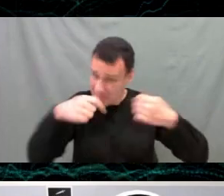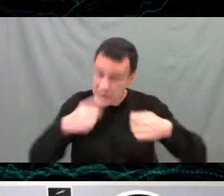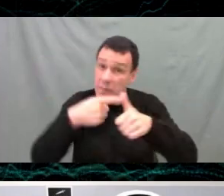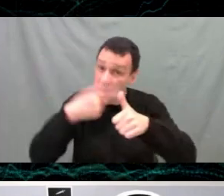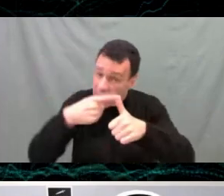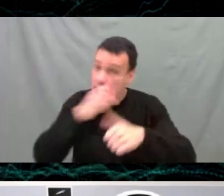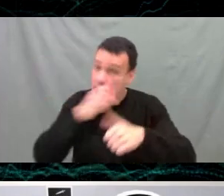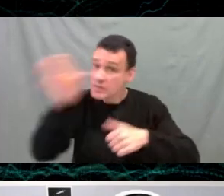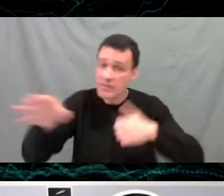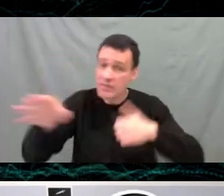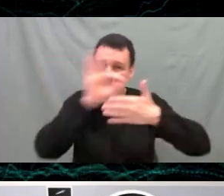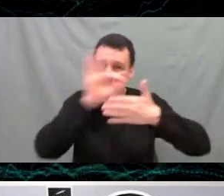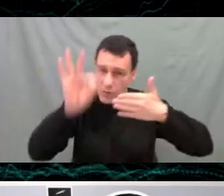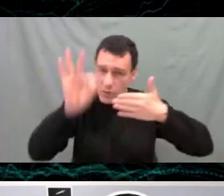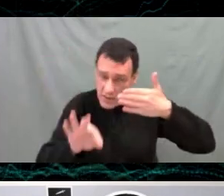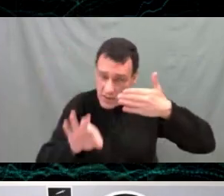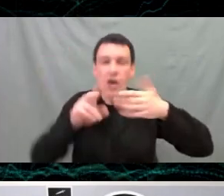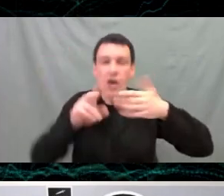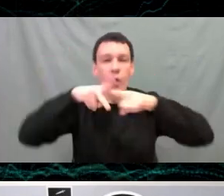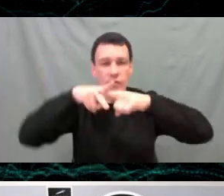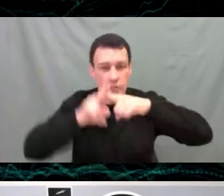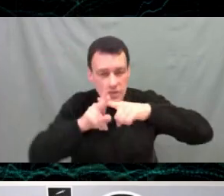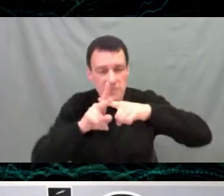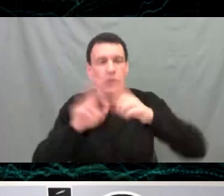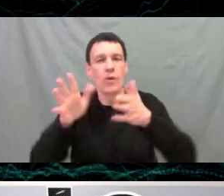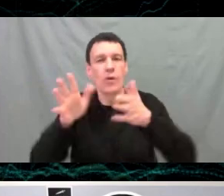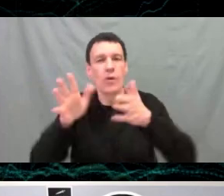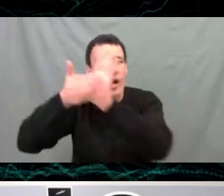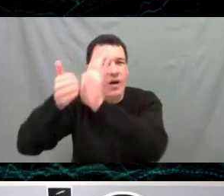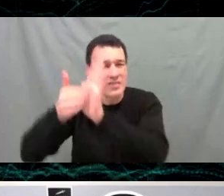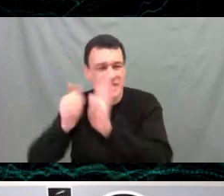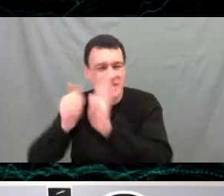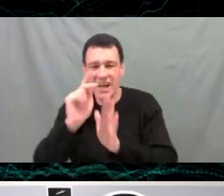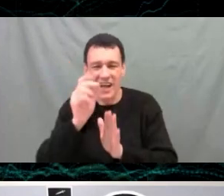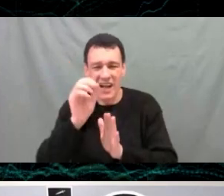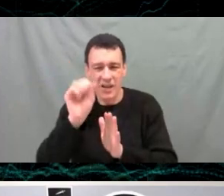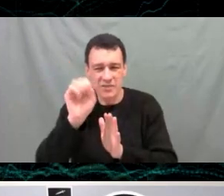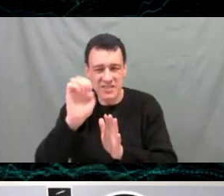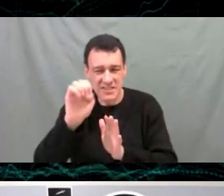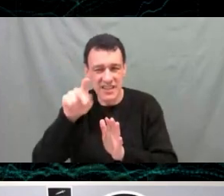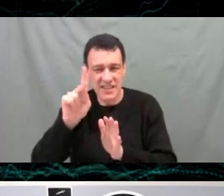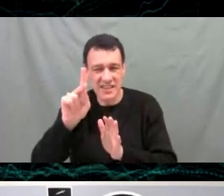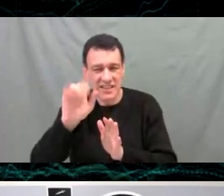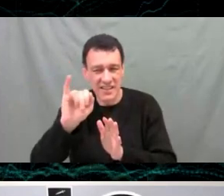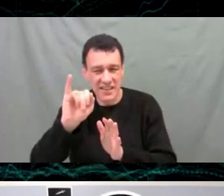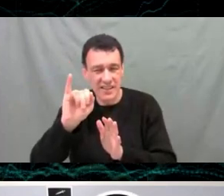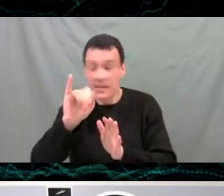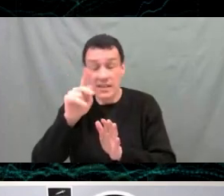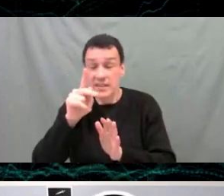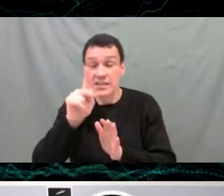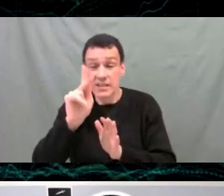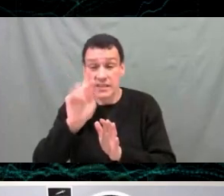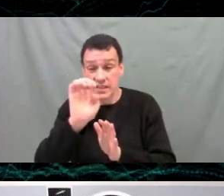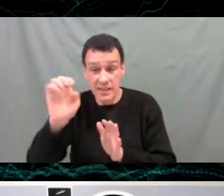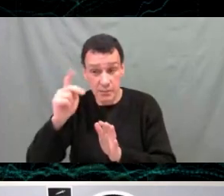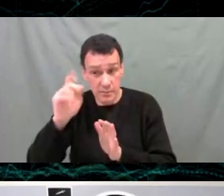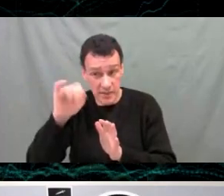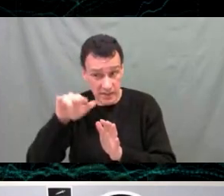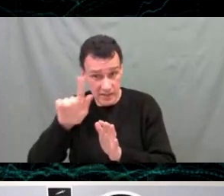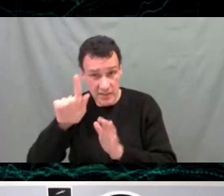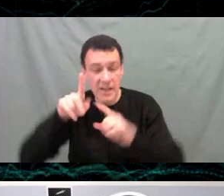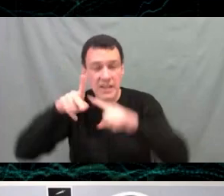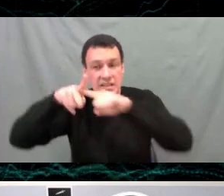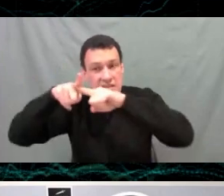Aqui, housekeeping. Ele vai pedir para que você venha aqui e configure isso de uma maneira adequada para que aquilo funcione.